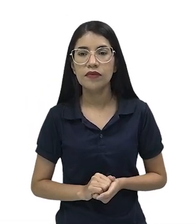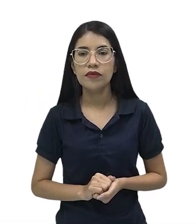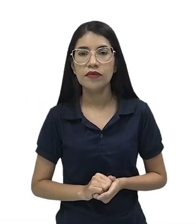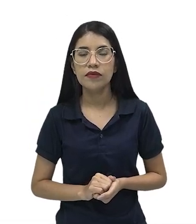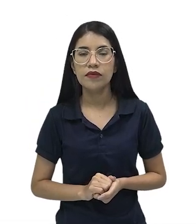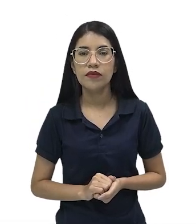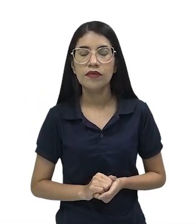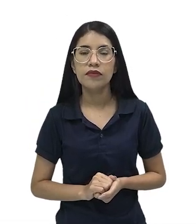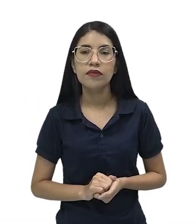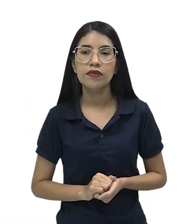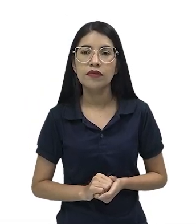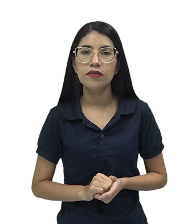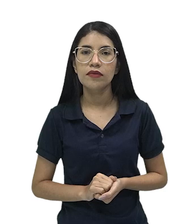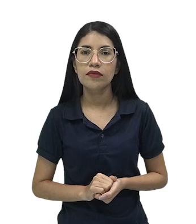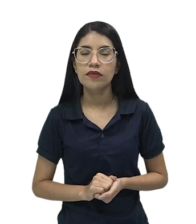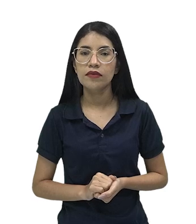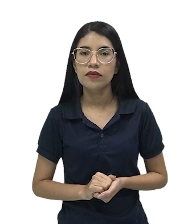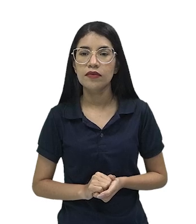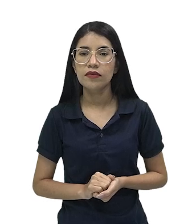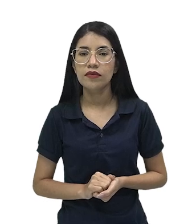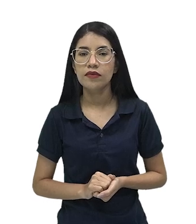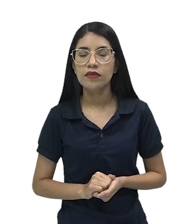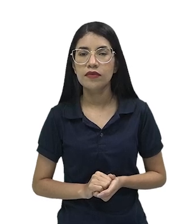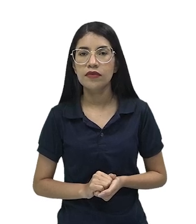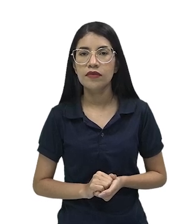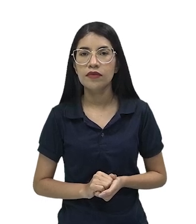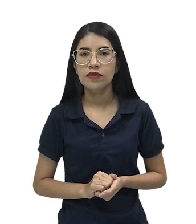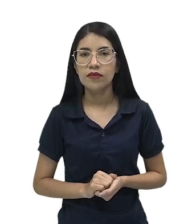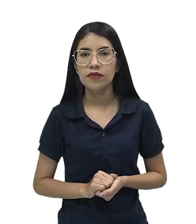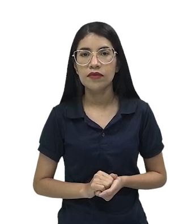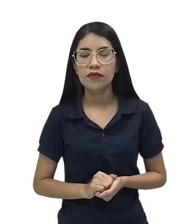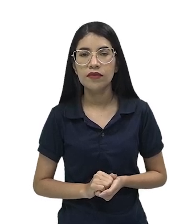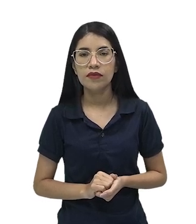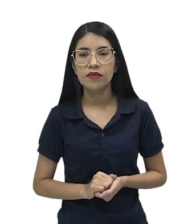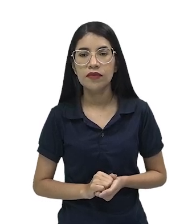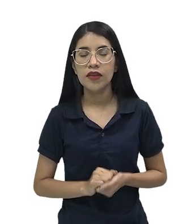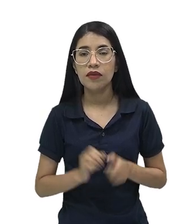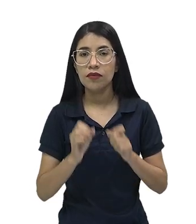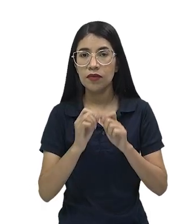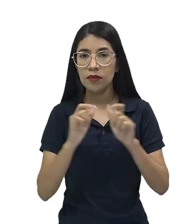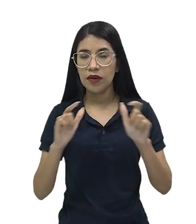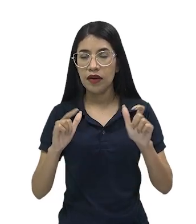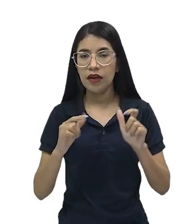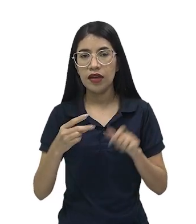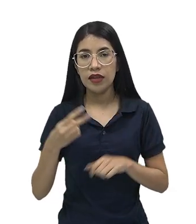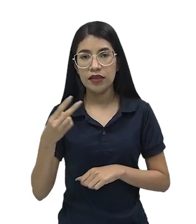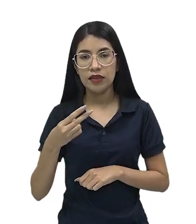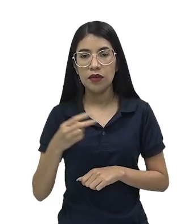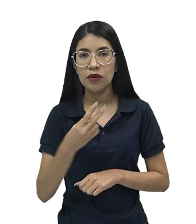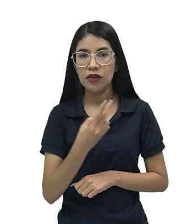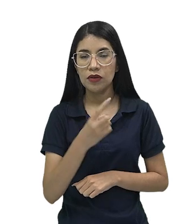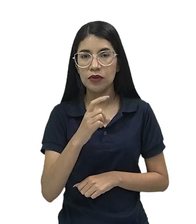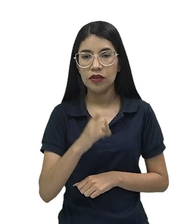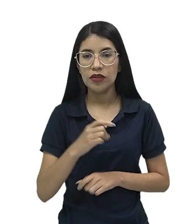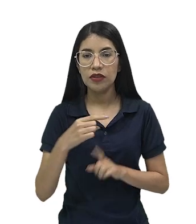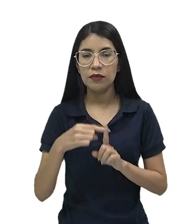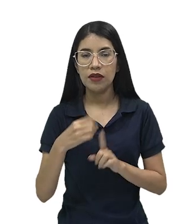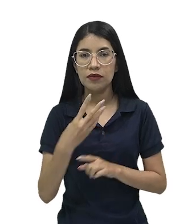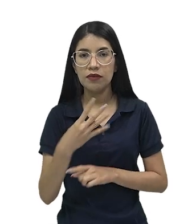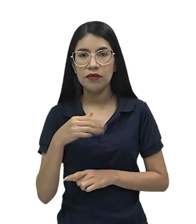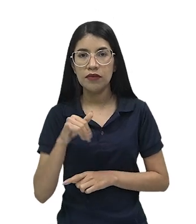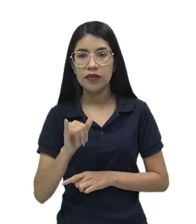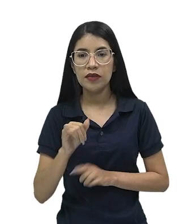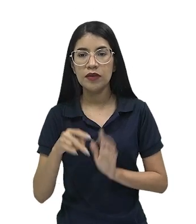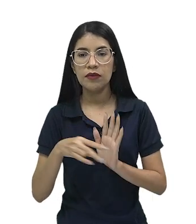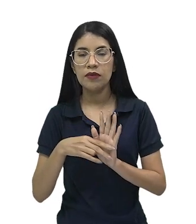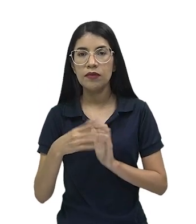você vai igualar a 48. Está aí a tua segunda equação, né? Só que o exercício